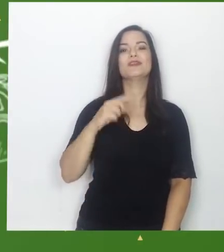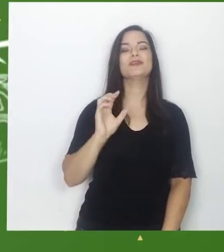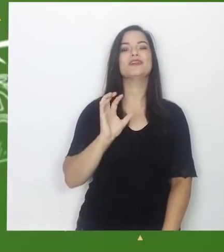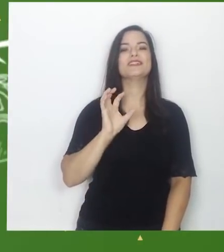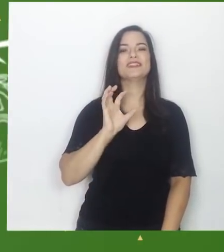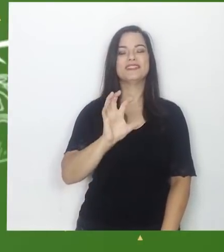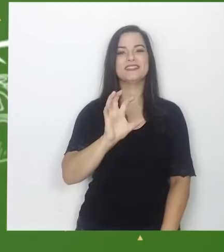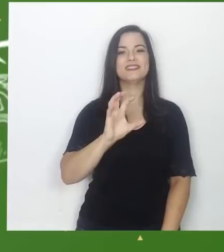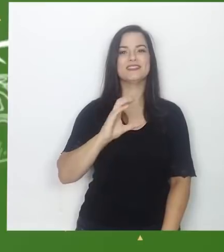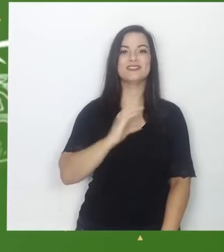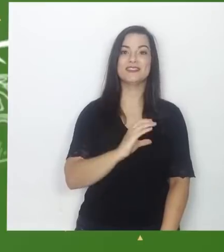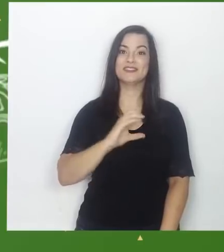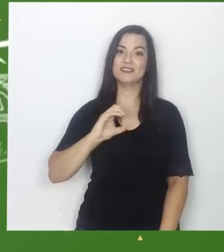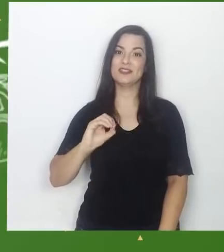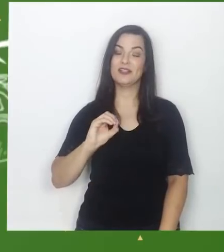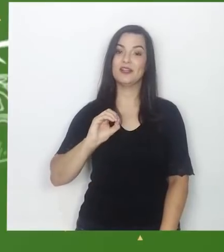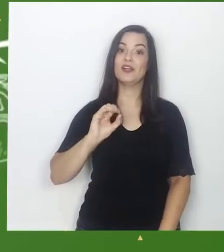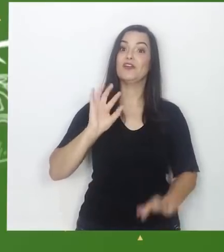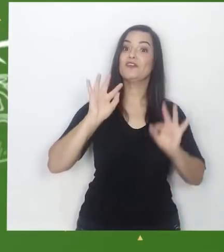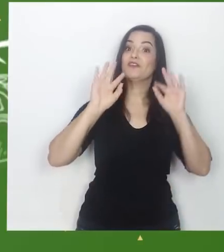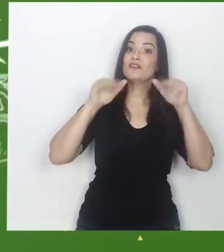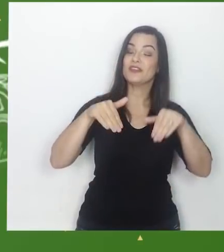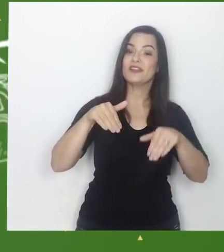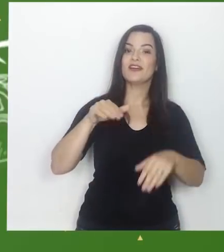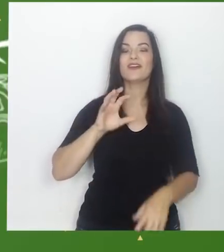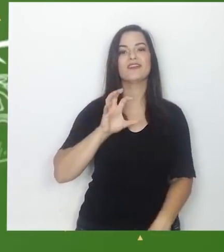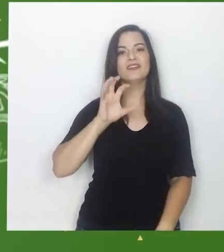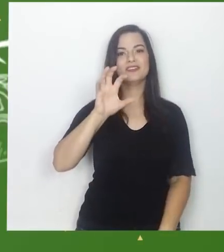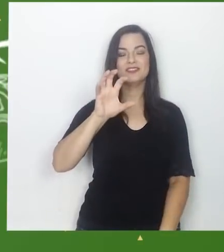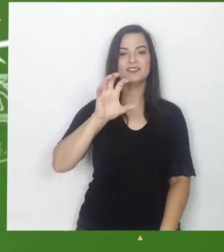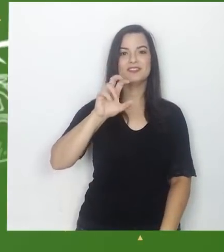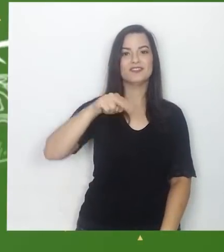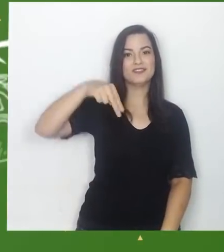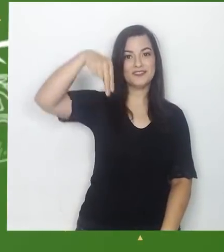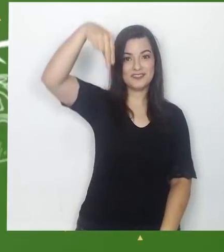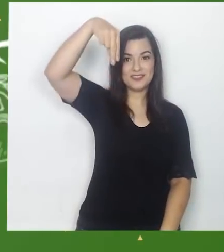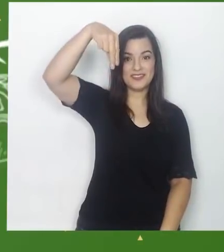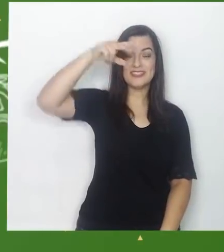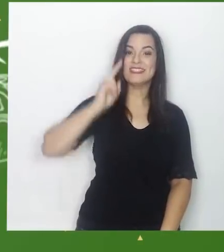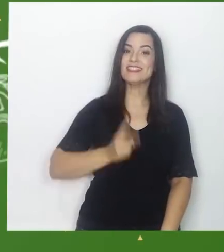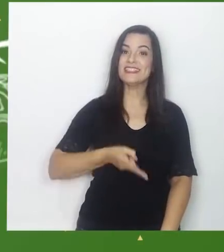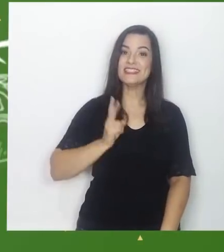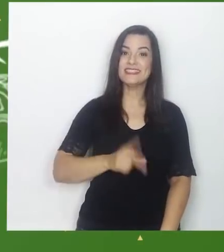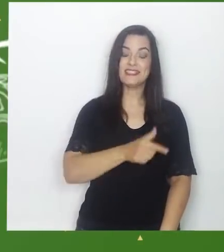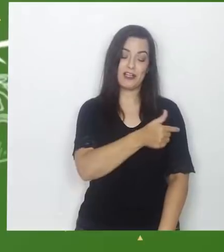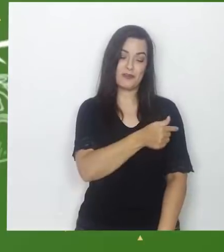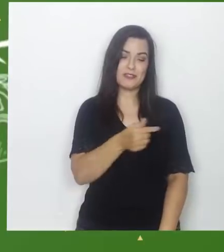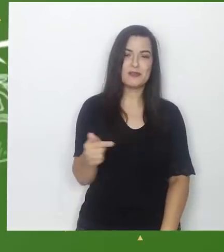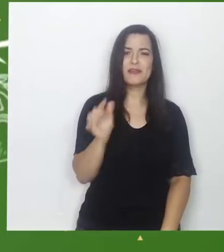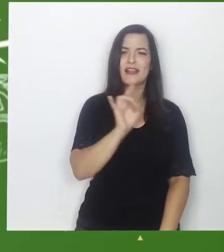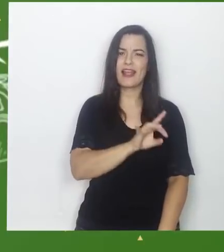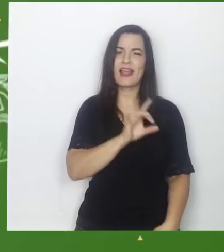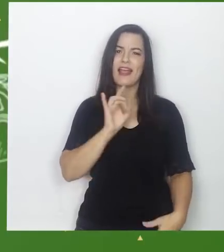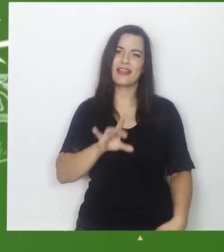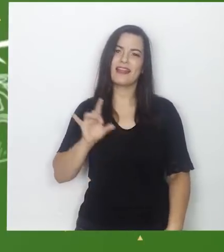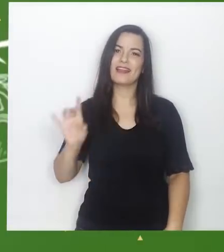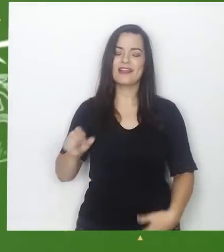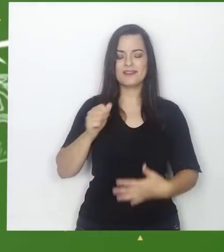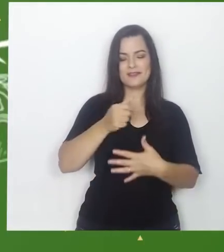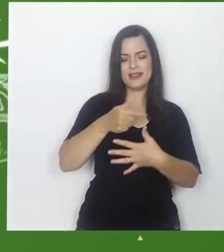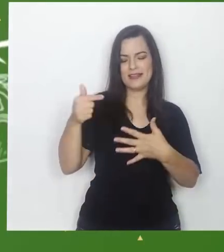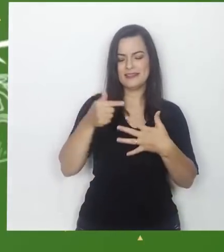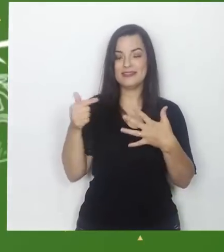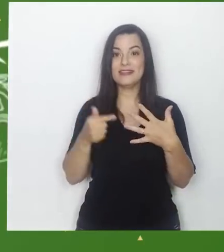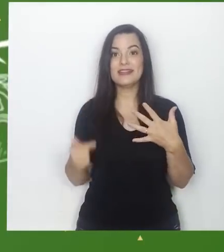terminamos lá na região Norte. Toda semana nós tínhamos uma região diferente. A Pro falava